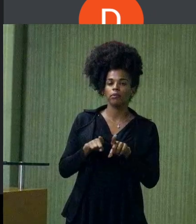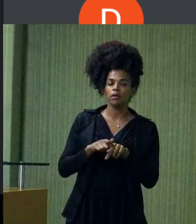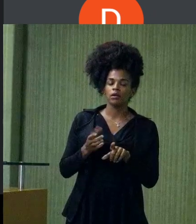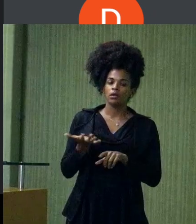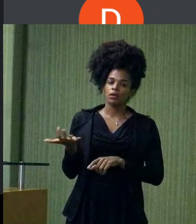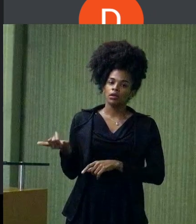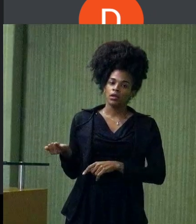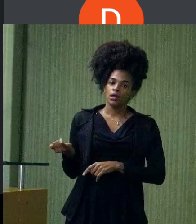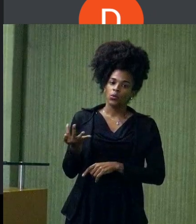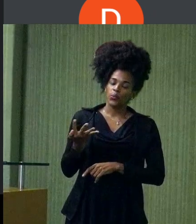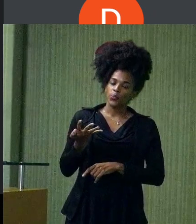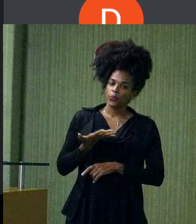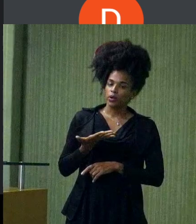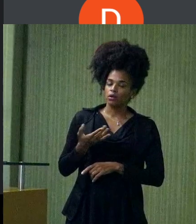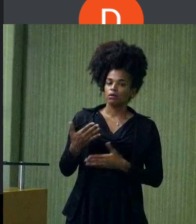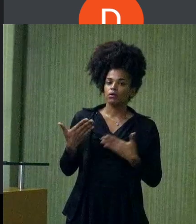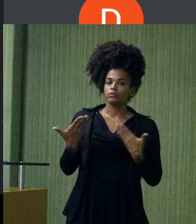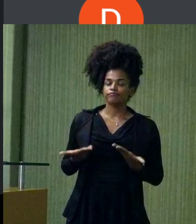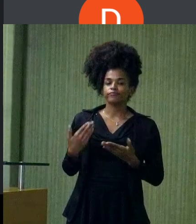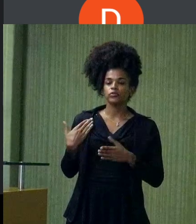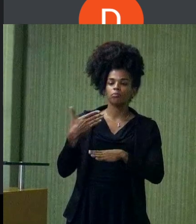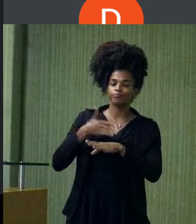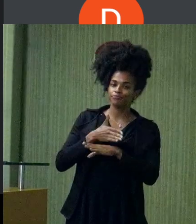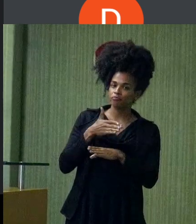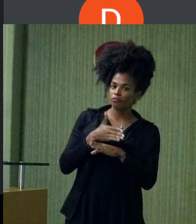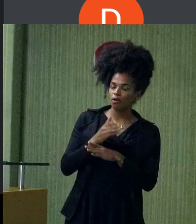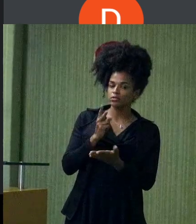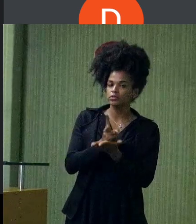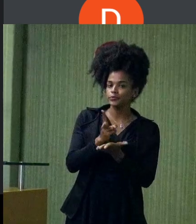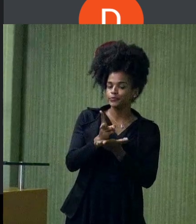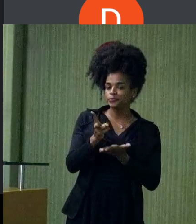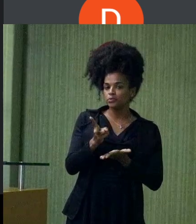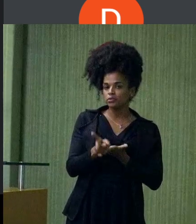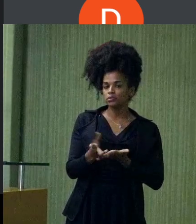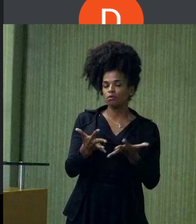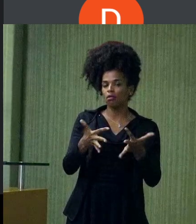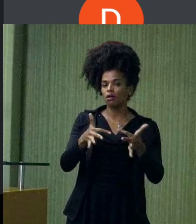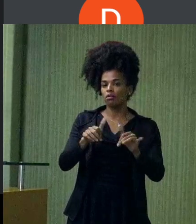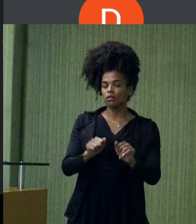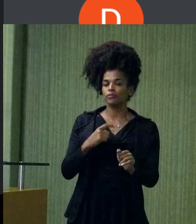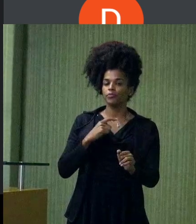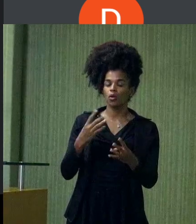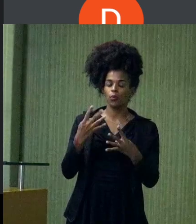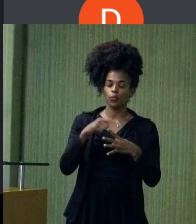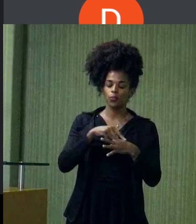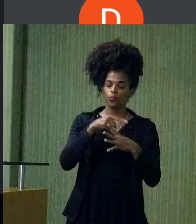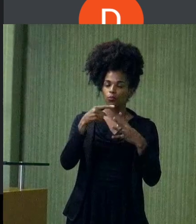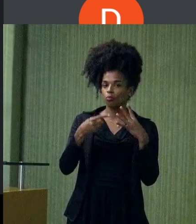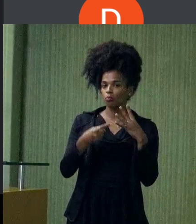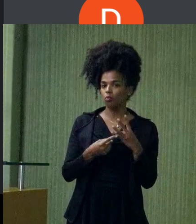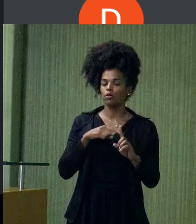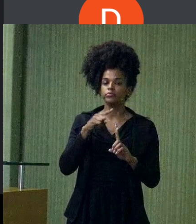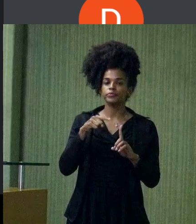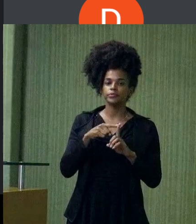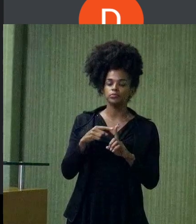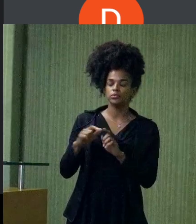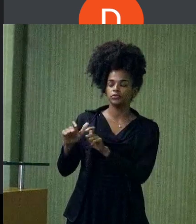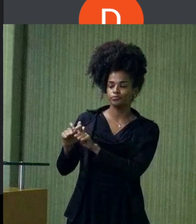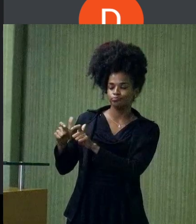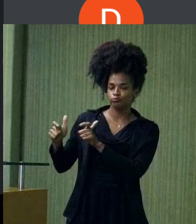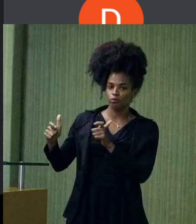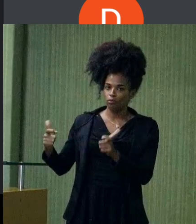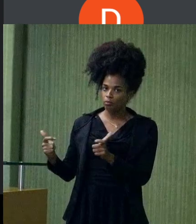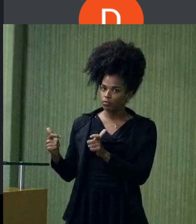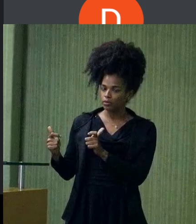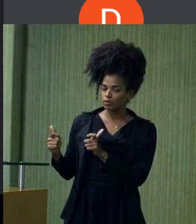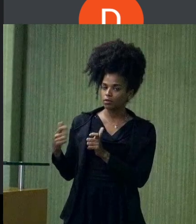né então o acesso permanência eh e a conclusão tem quatro metas a meta de expansão da educação profissional